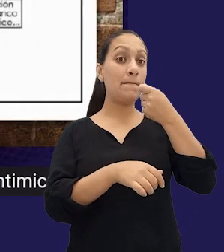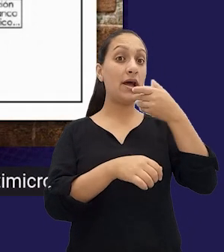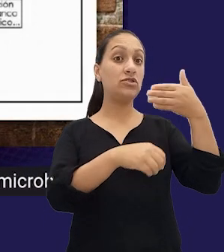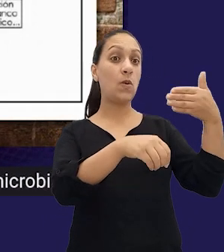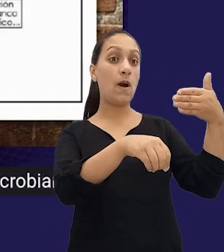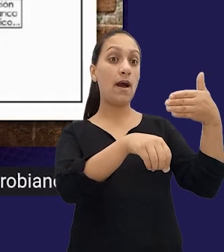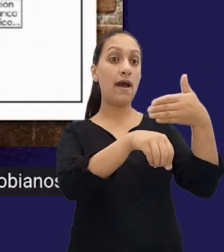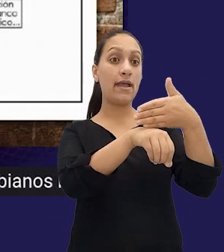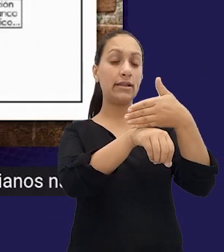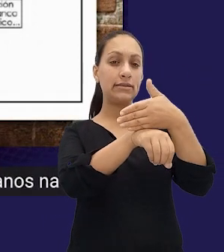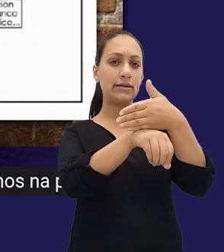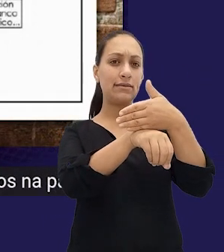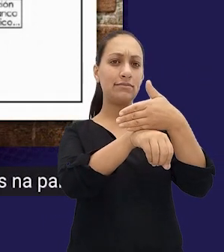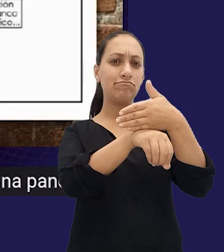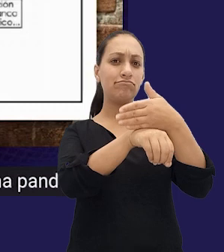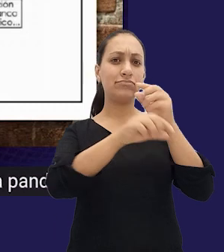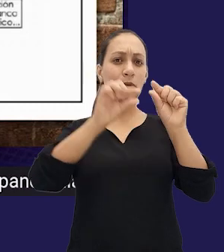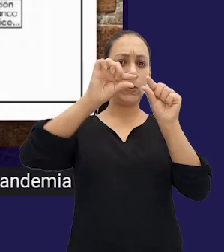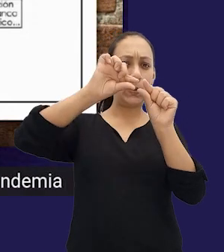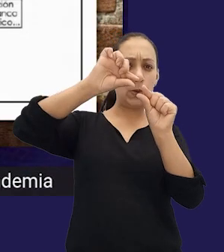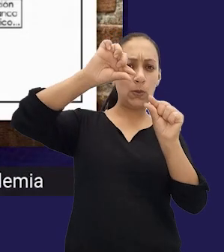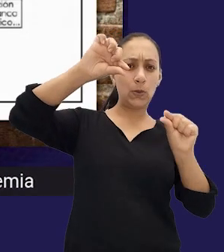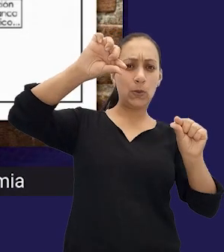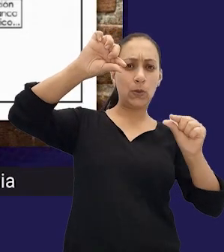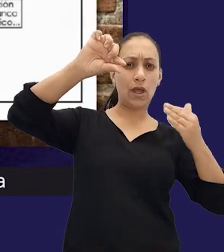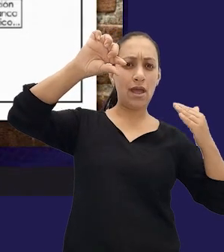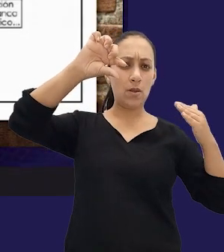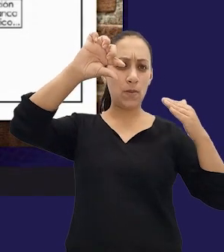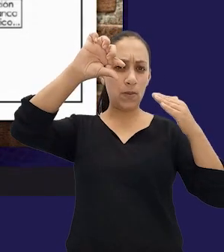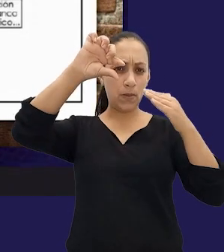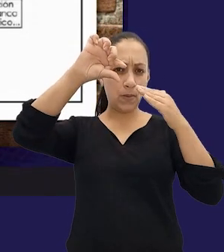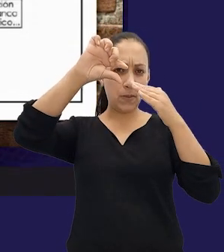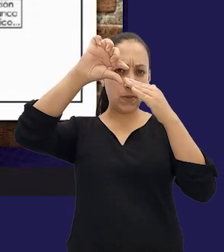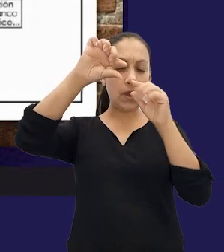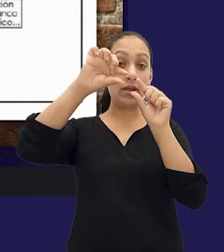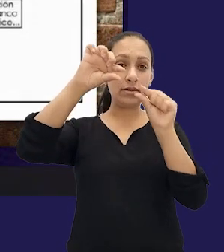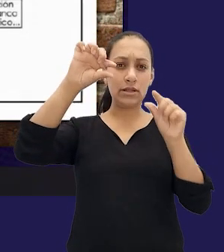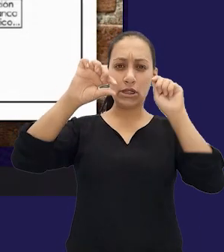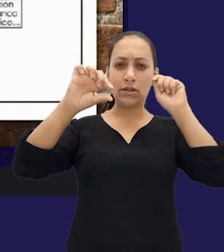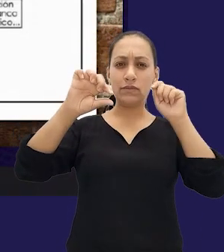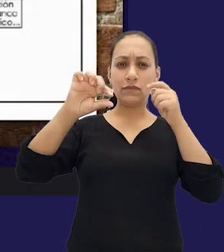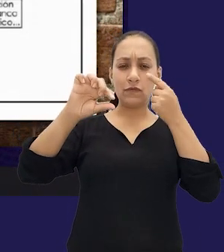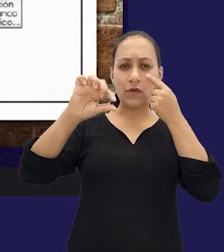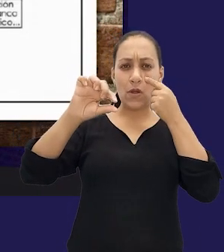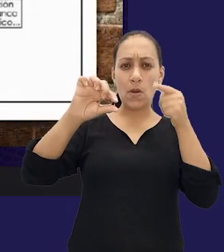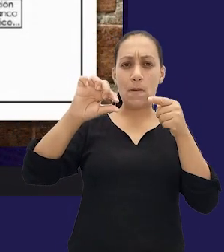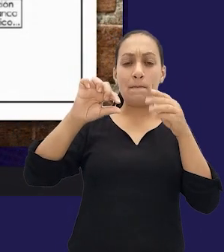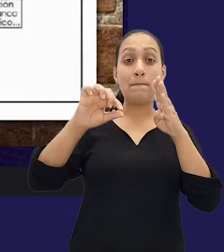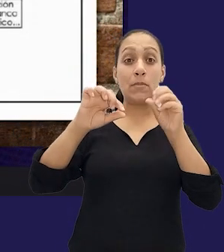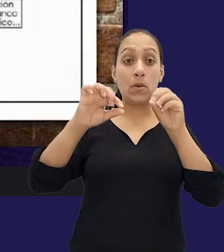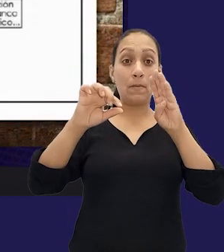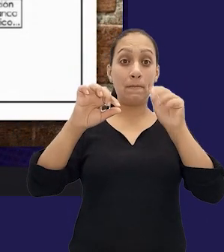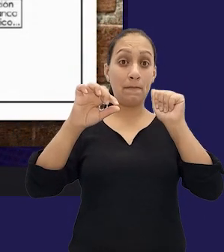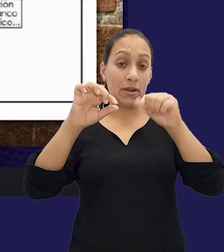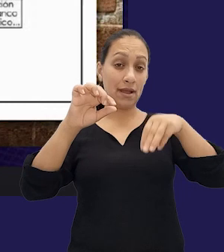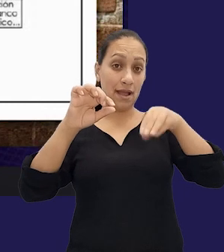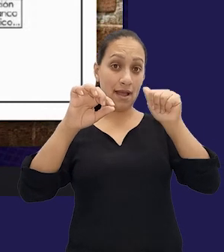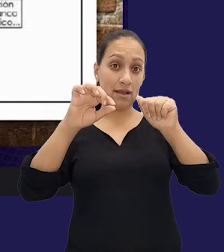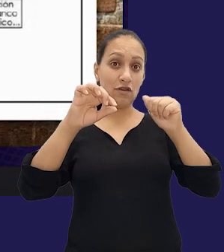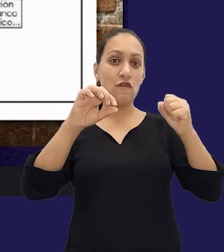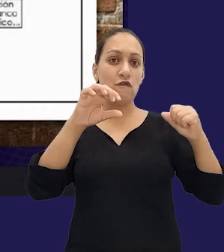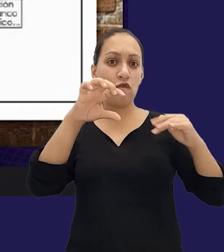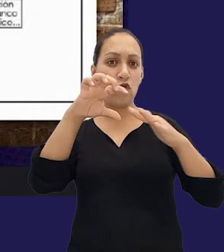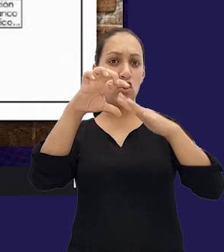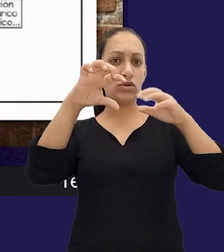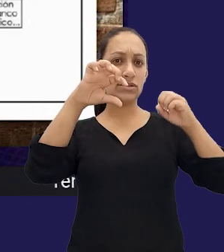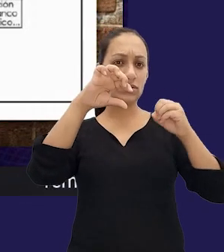dentro da célula bacteriana, mas esse sistema de efluxo, né, também chamado de bombas de efluxo, na verdade são um